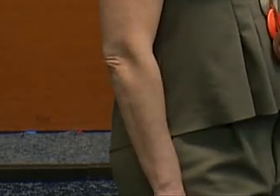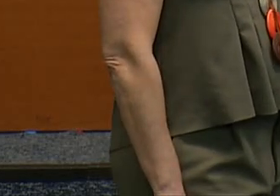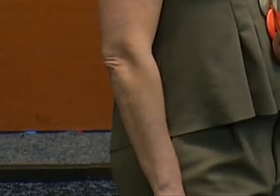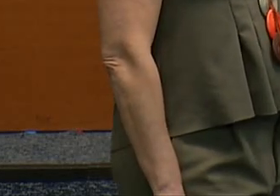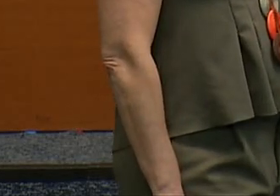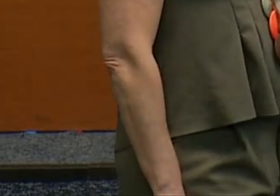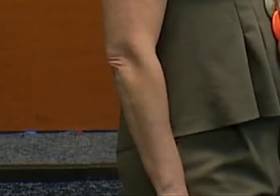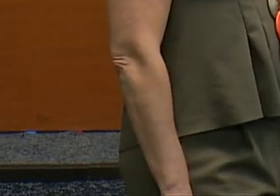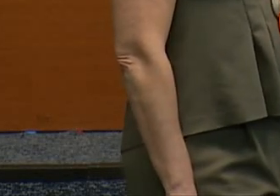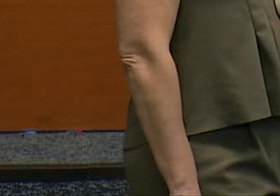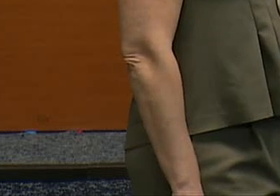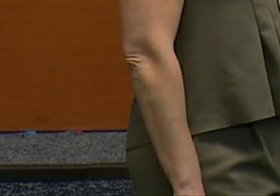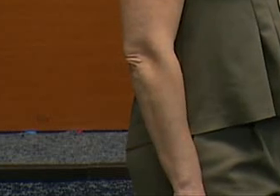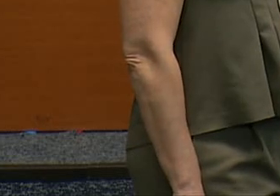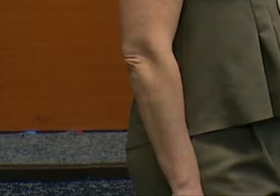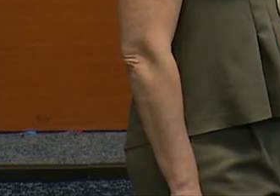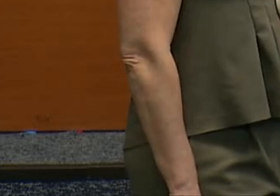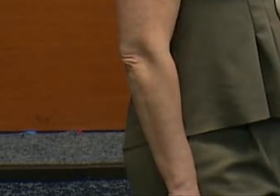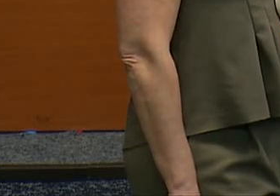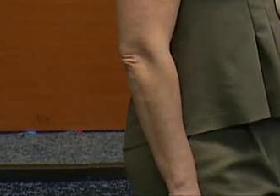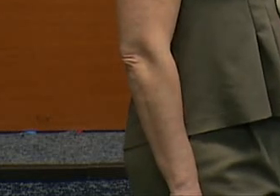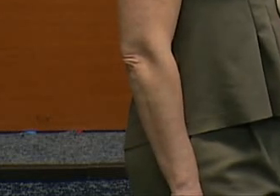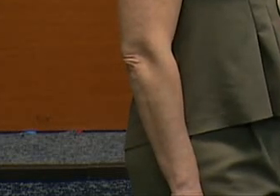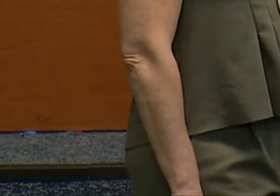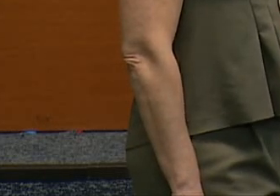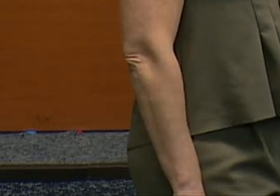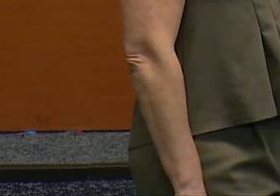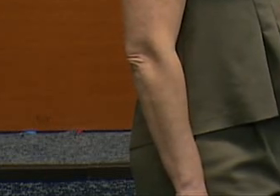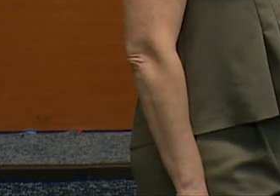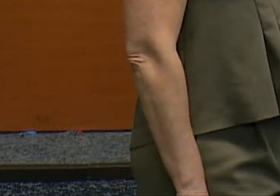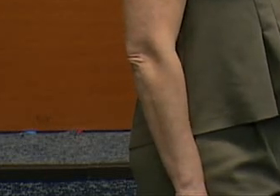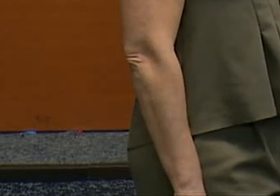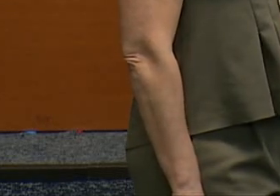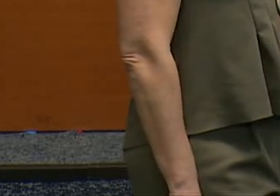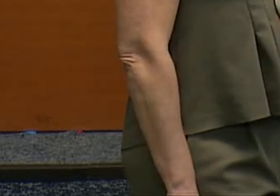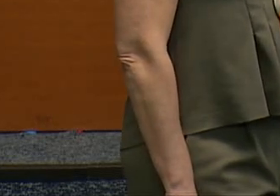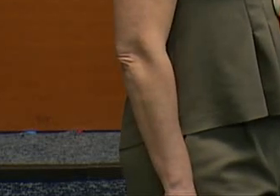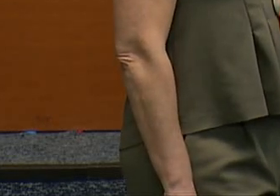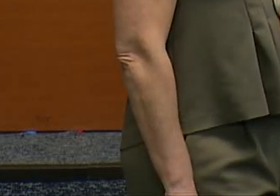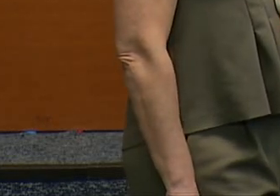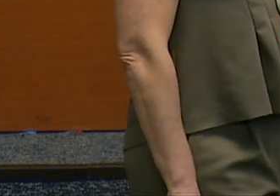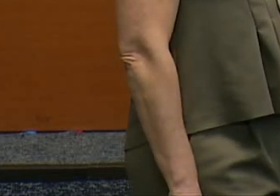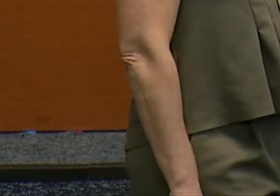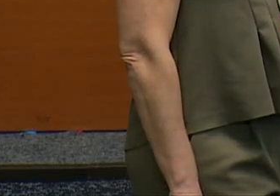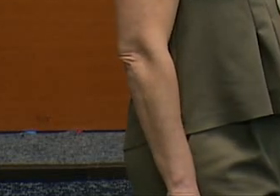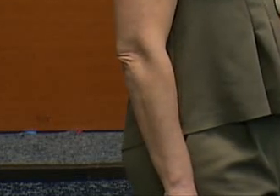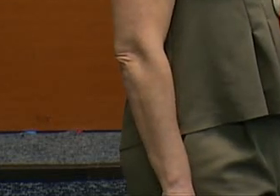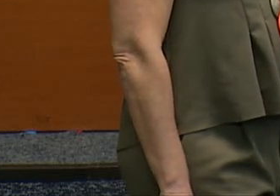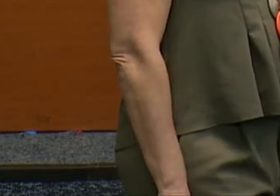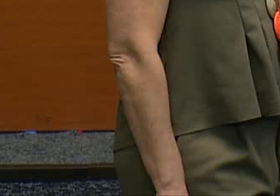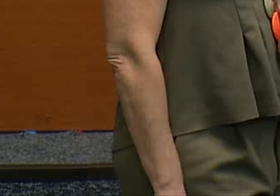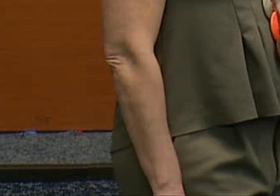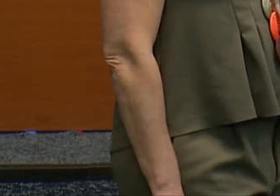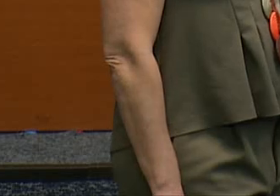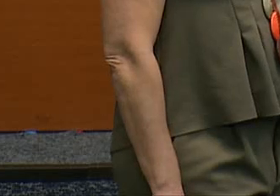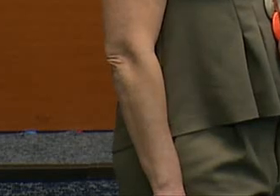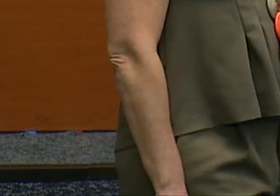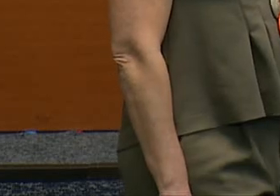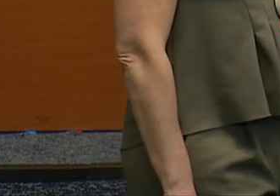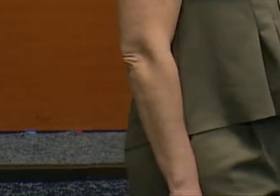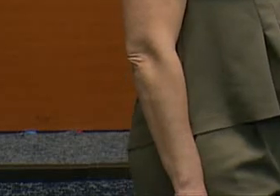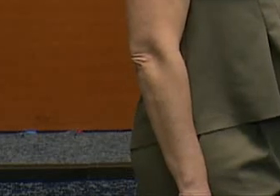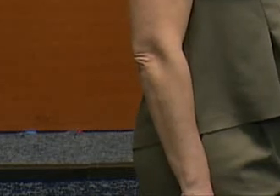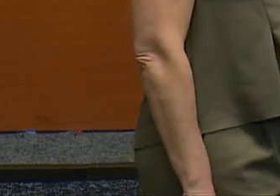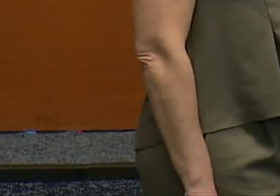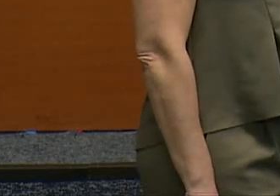Esse daqui ama, é apaixonado pela PUC. Carregava aquilo nas costas, voluntariamente, sem ganhar um centavo. Até que, no momento